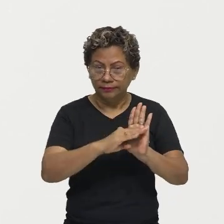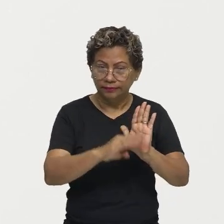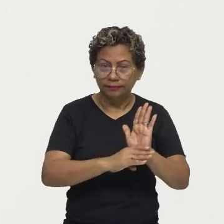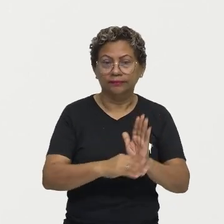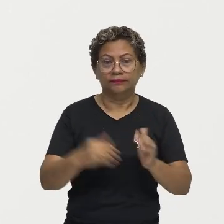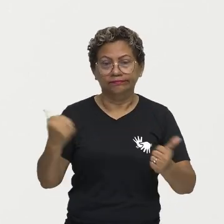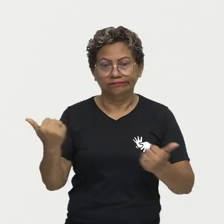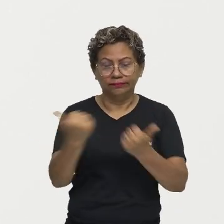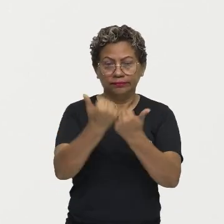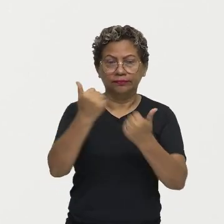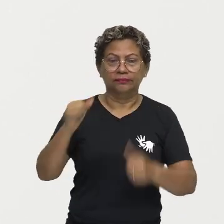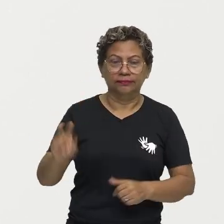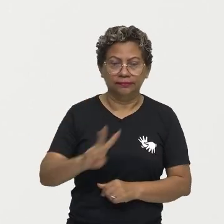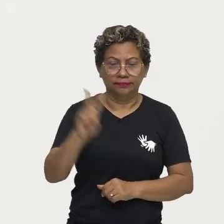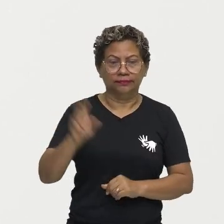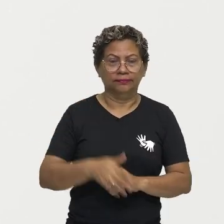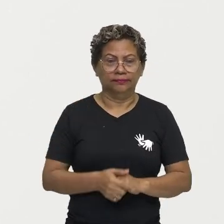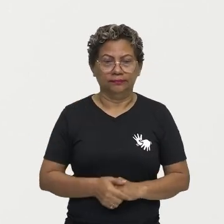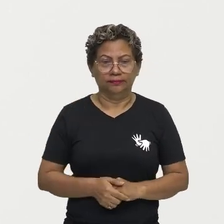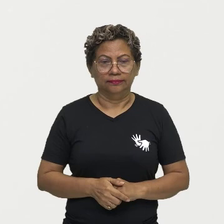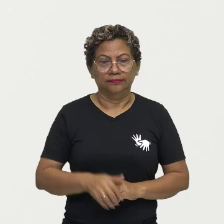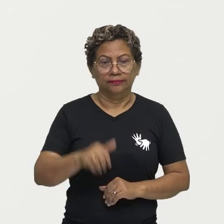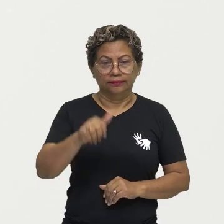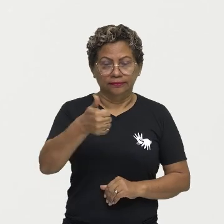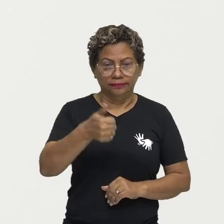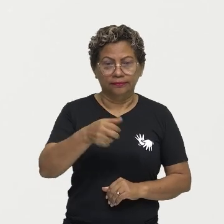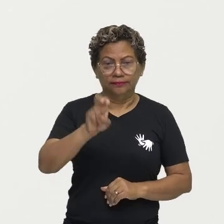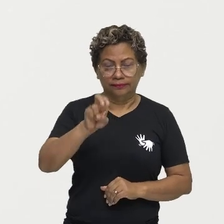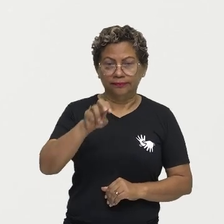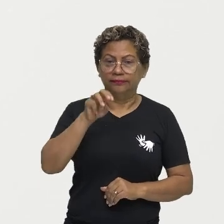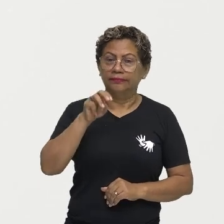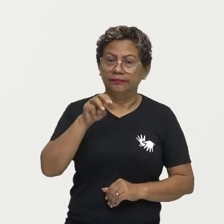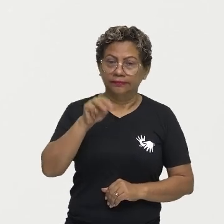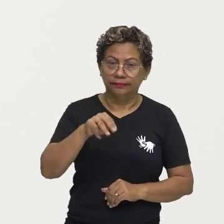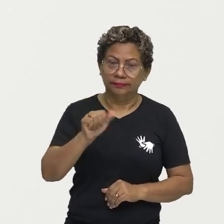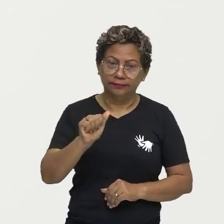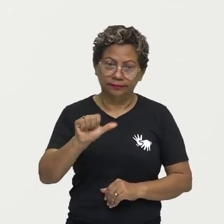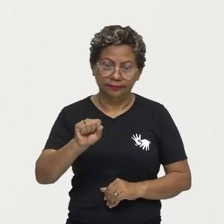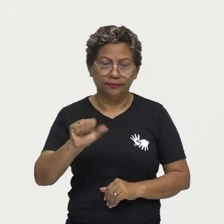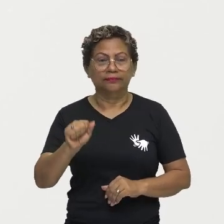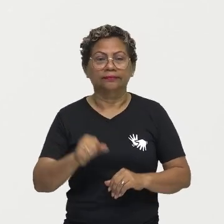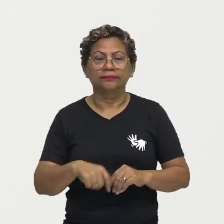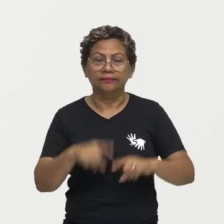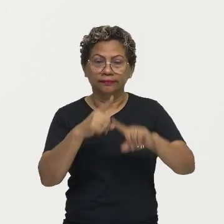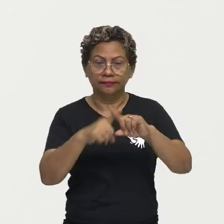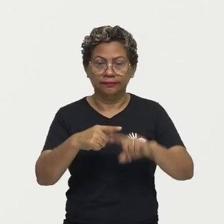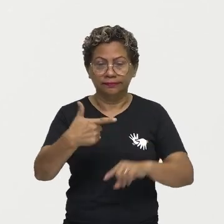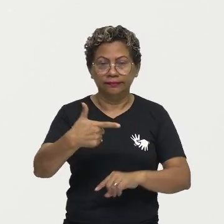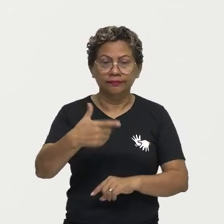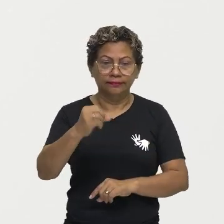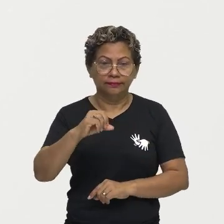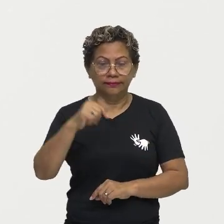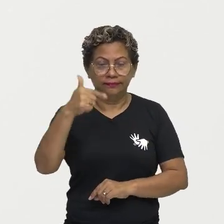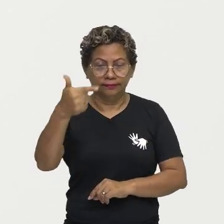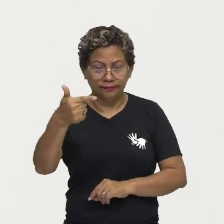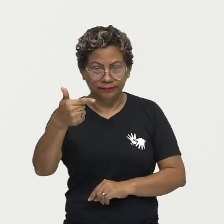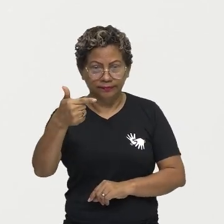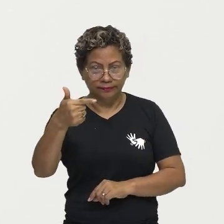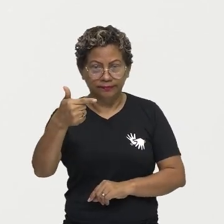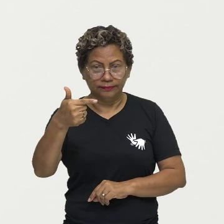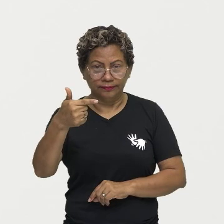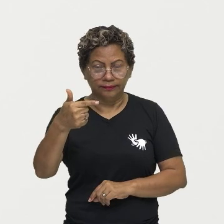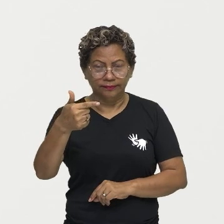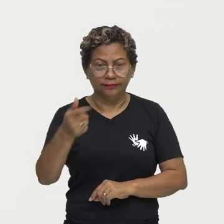dos valores, né, pessoal? O 15 é a massa, o 20 é a velocidade elevada ao quadrado e o resultado dividido por